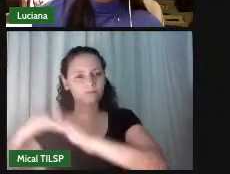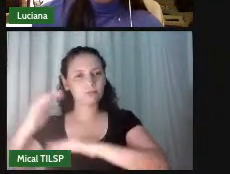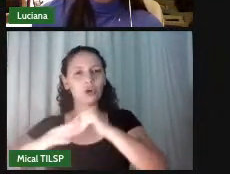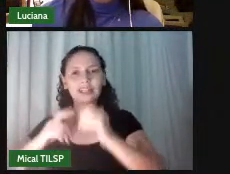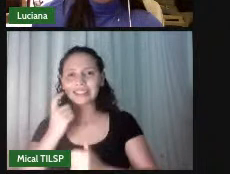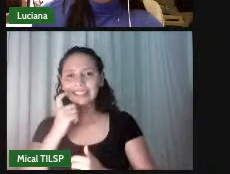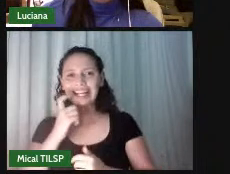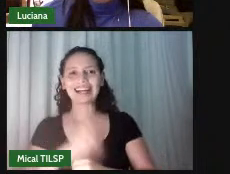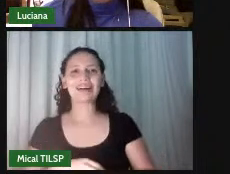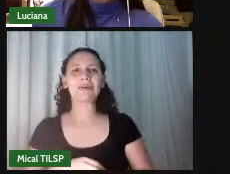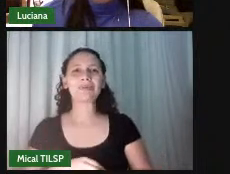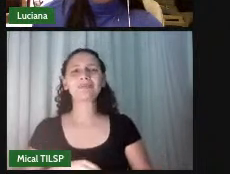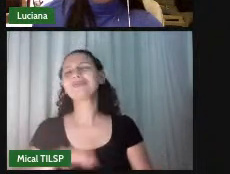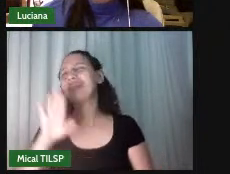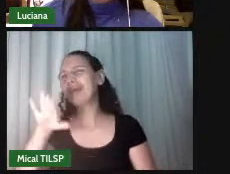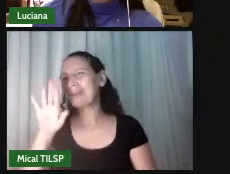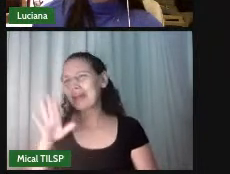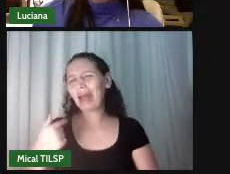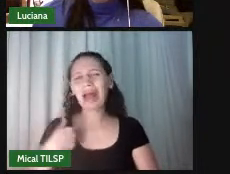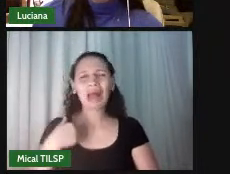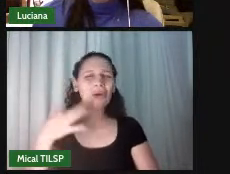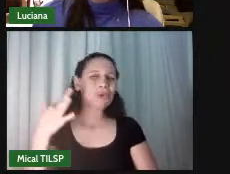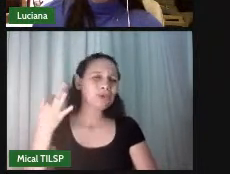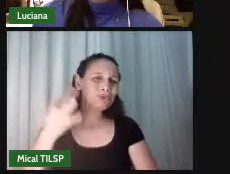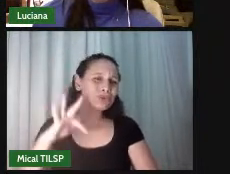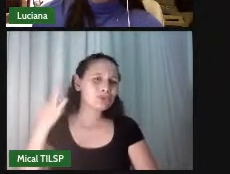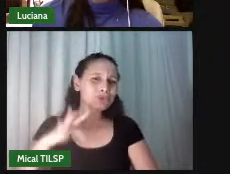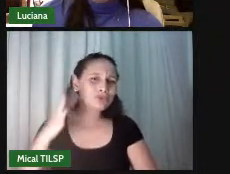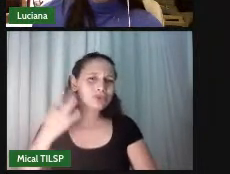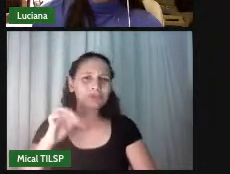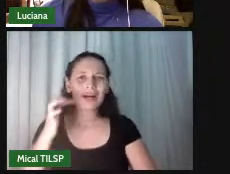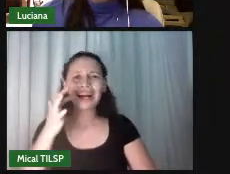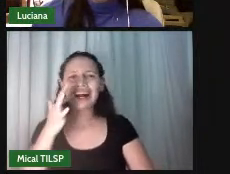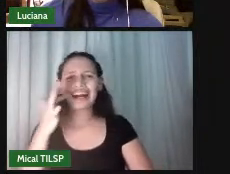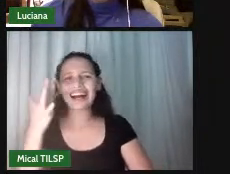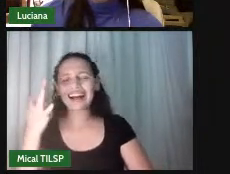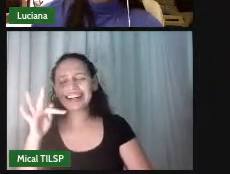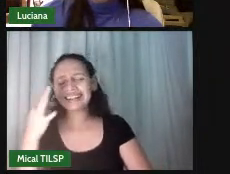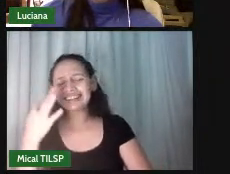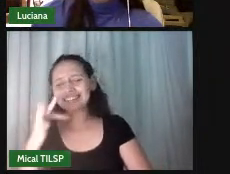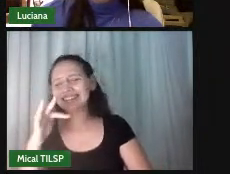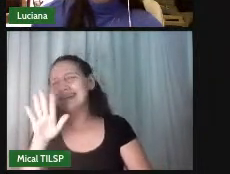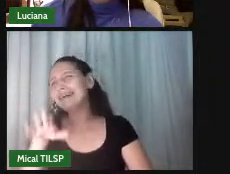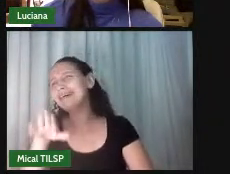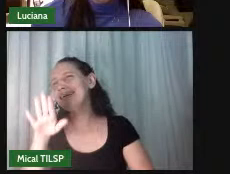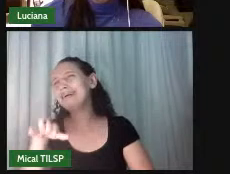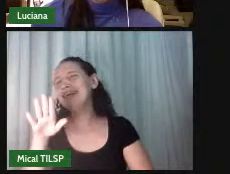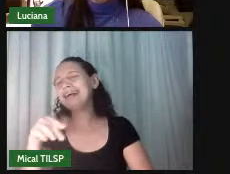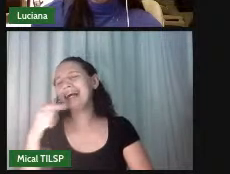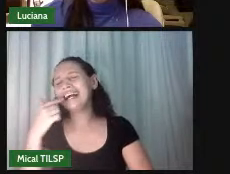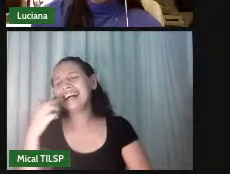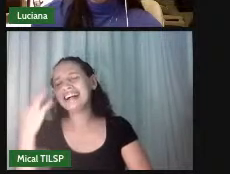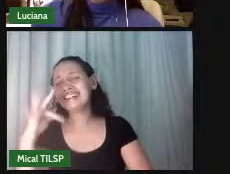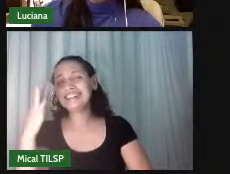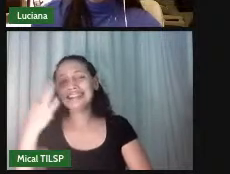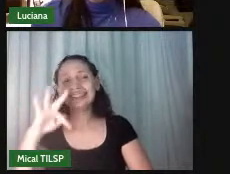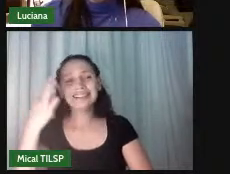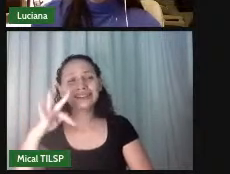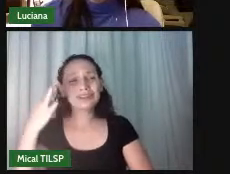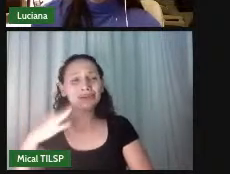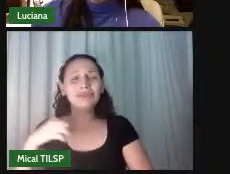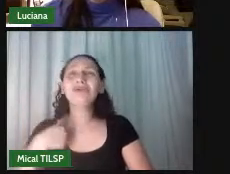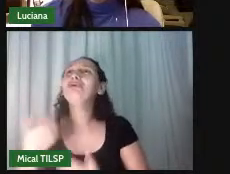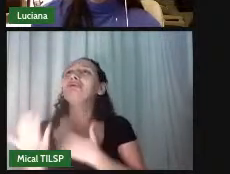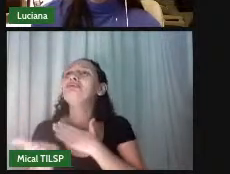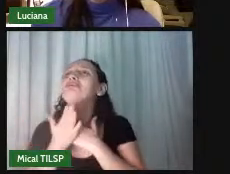queixa de dor aguda. Tá? Ele foi lá, pô, doutor, tá doendo pra caramba, tô morrendo de dor e tal, me ajuda